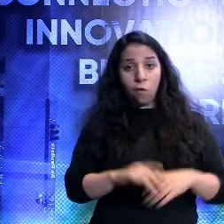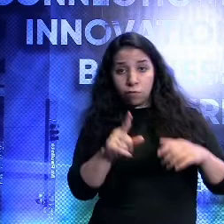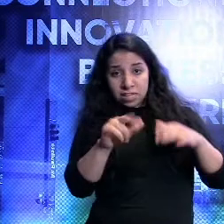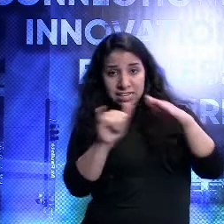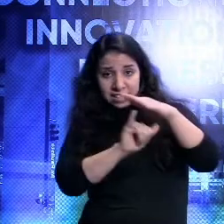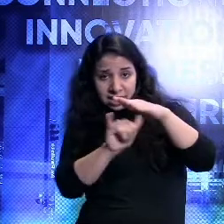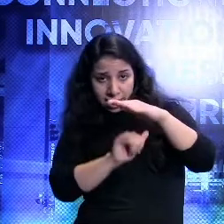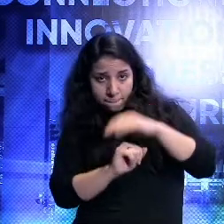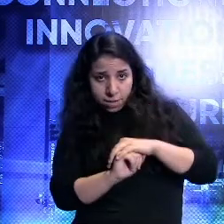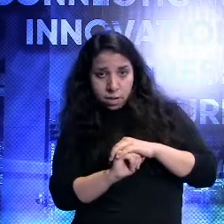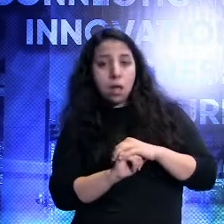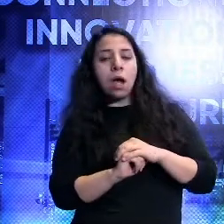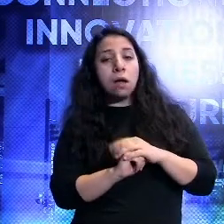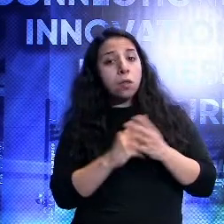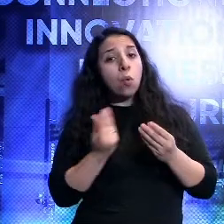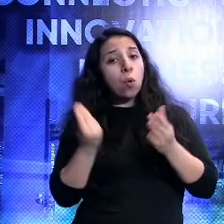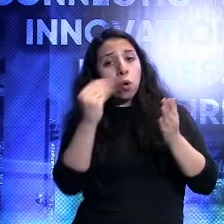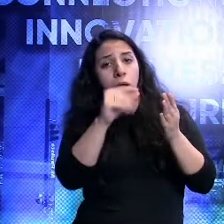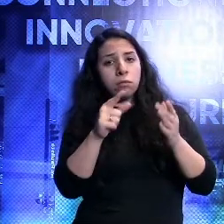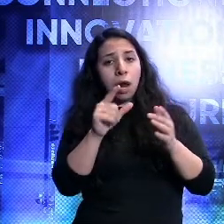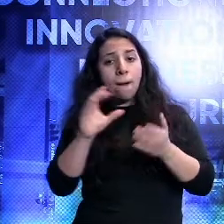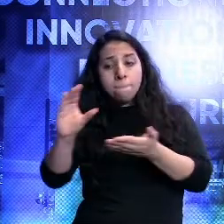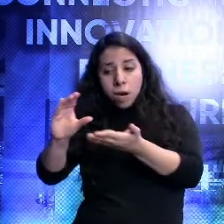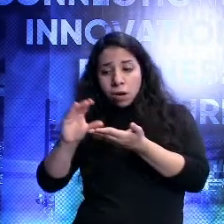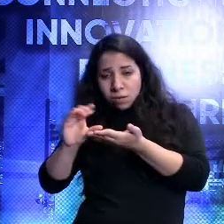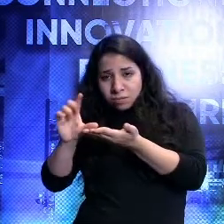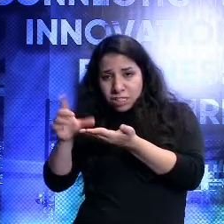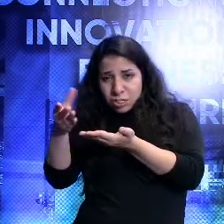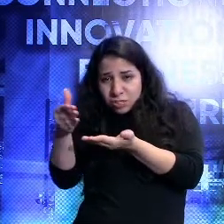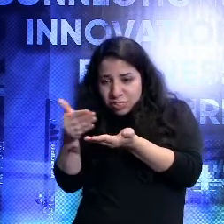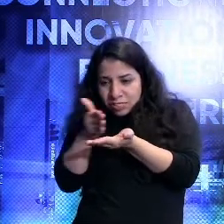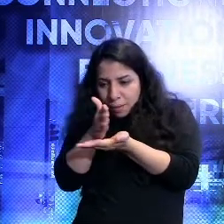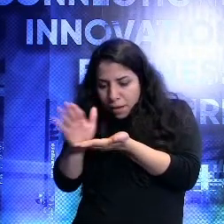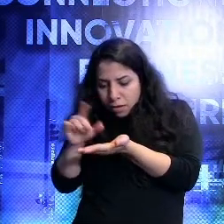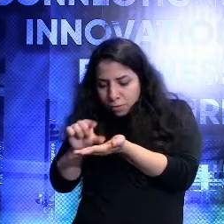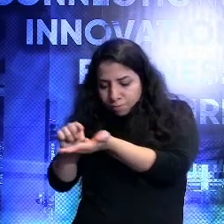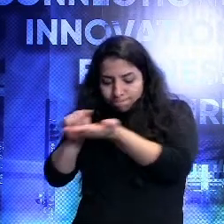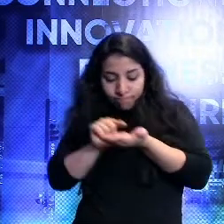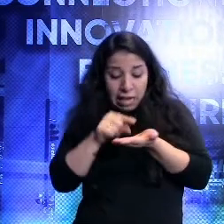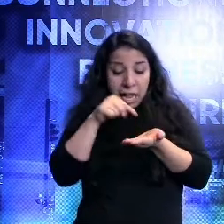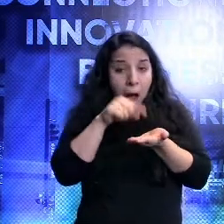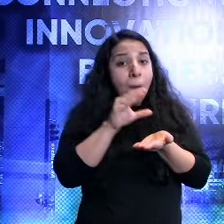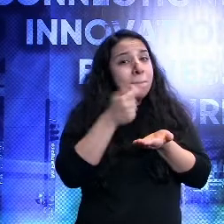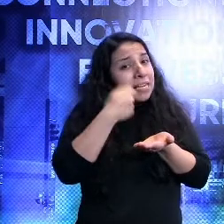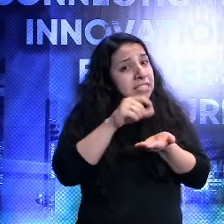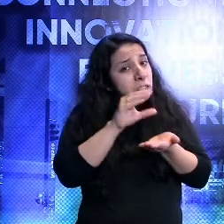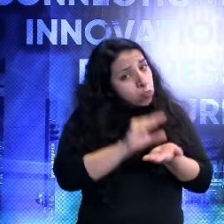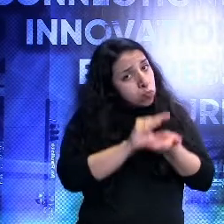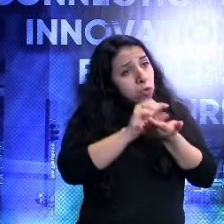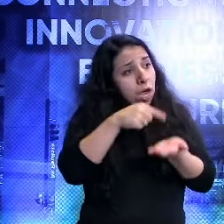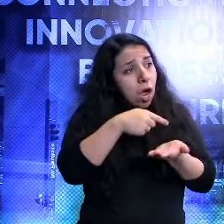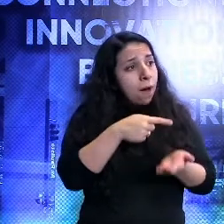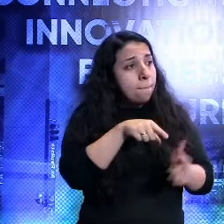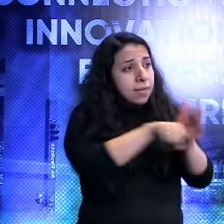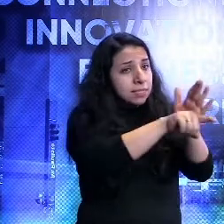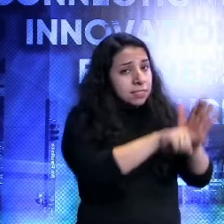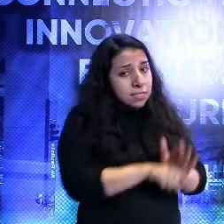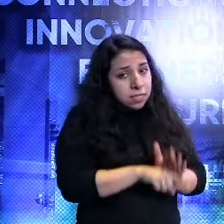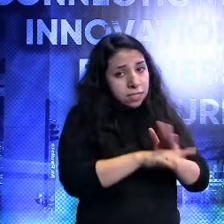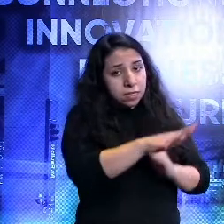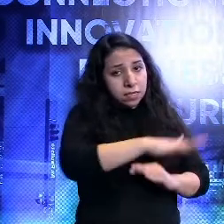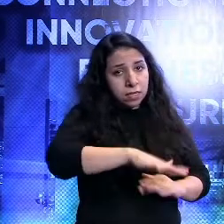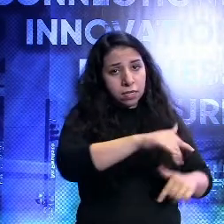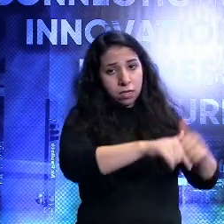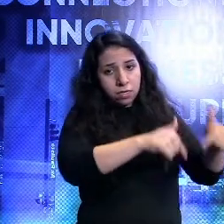lá no teu projeto para fazer uma pesquisa de mercado. Não tenho como fazer pesquisa de mercado. Bom, aí você faz aquele brainstorm, que é melhor do que